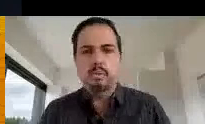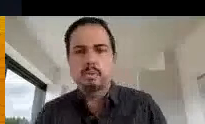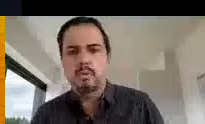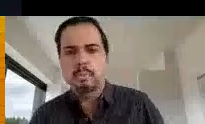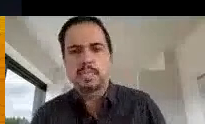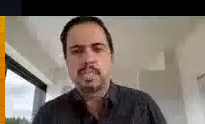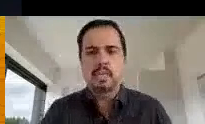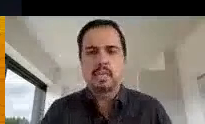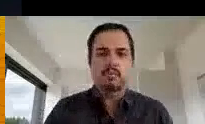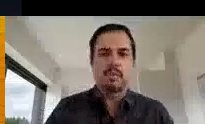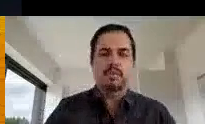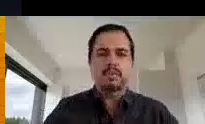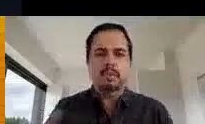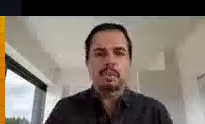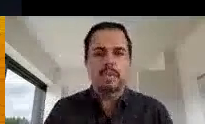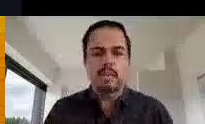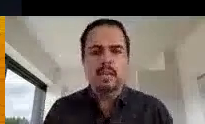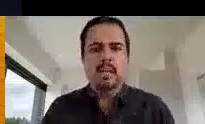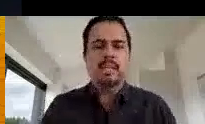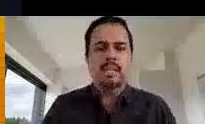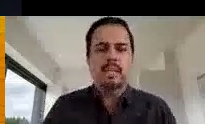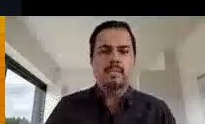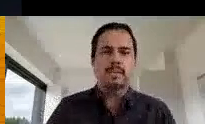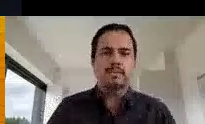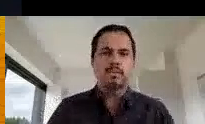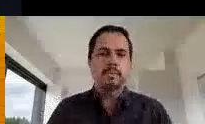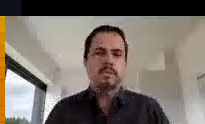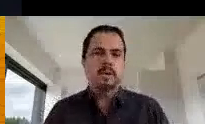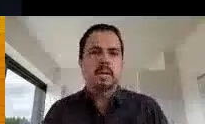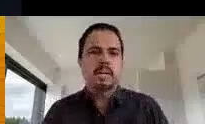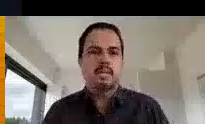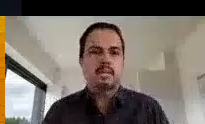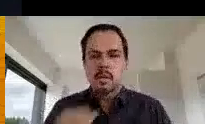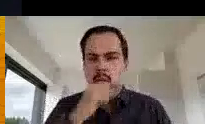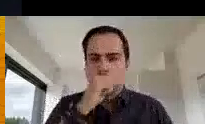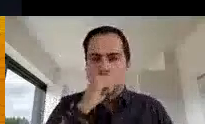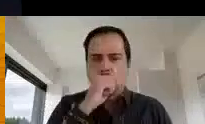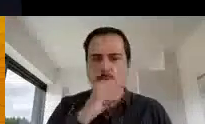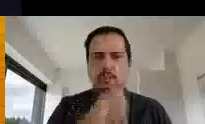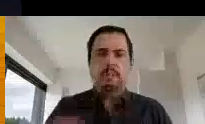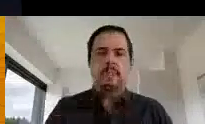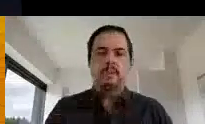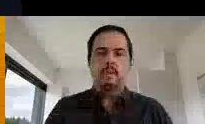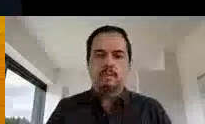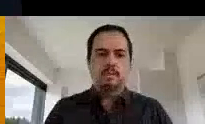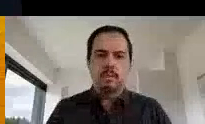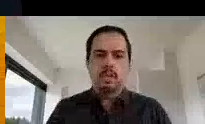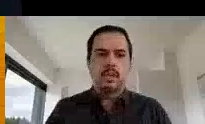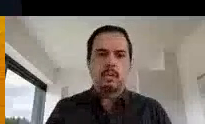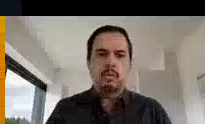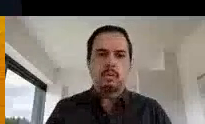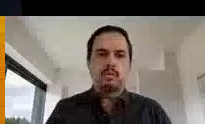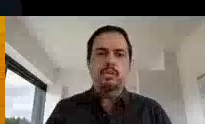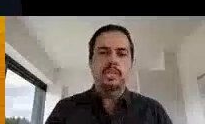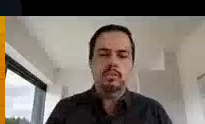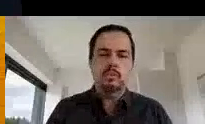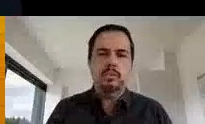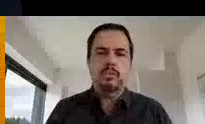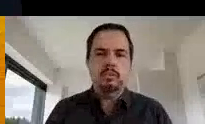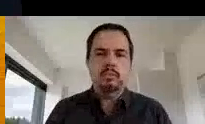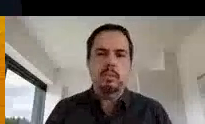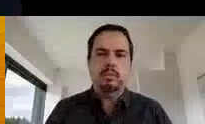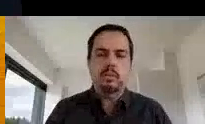cadastro bizonho para a pessoa preencher, você não tem que ficar fazendo a tela da refresh toda hora perder o carrinho. Então,